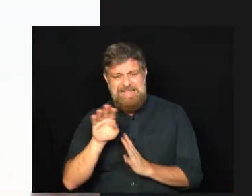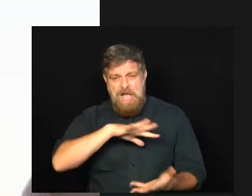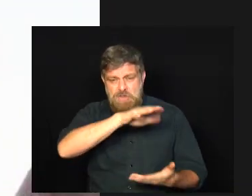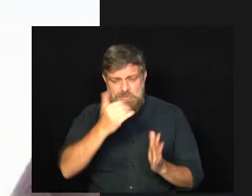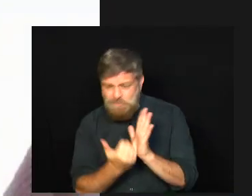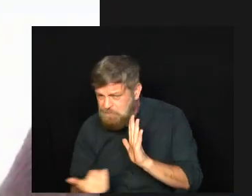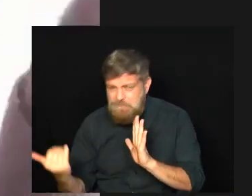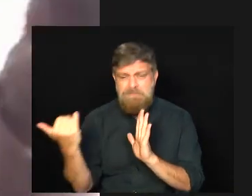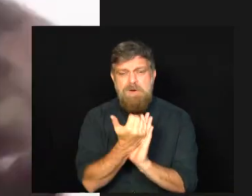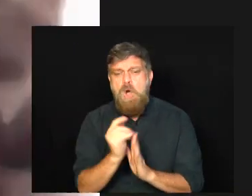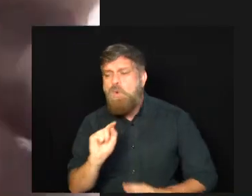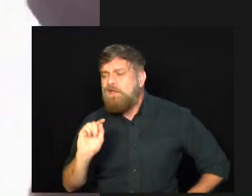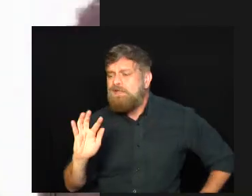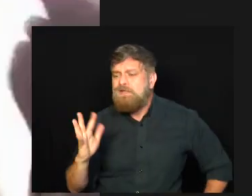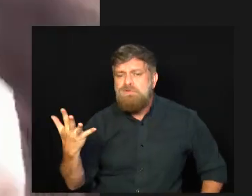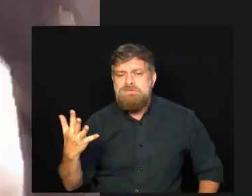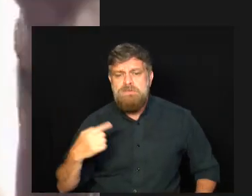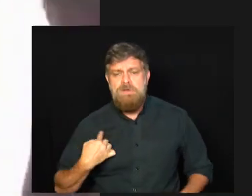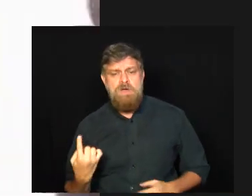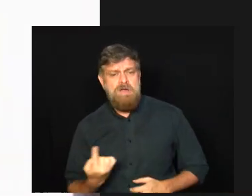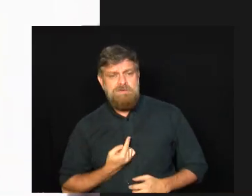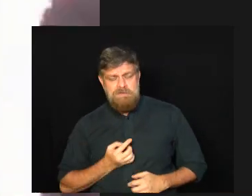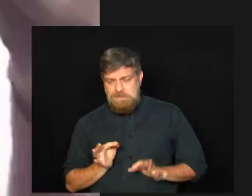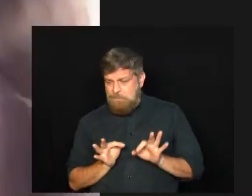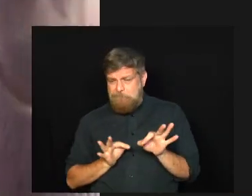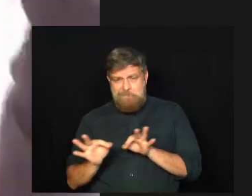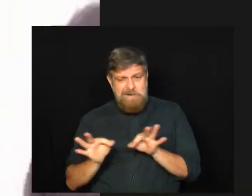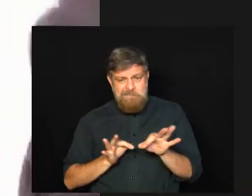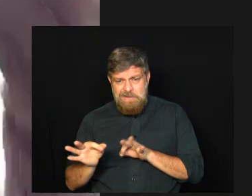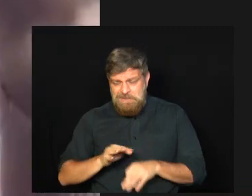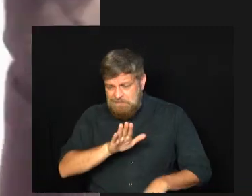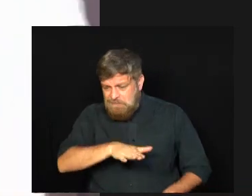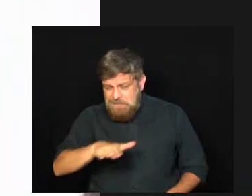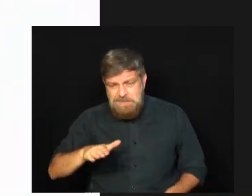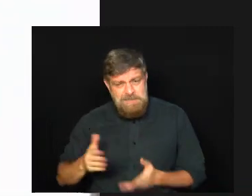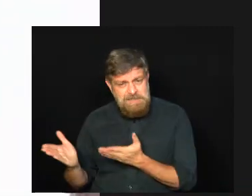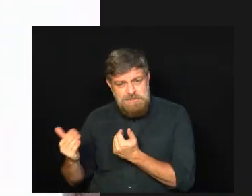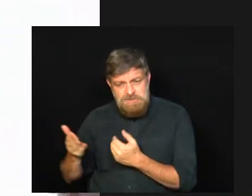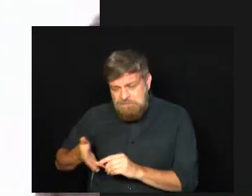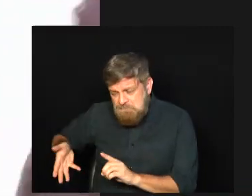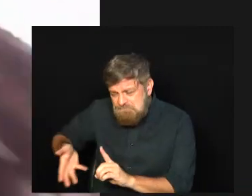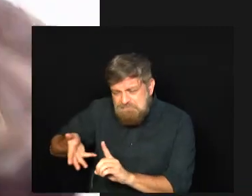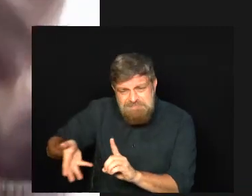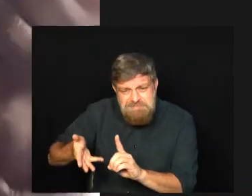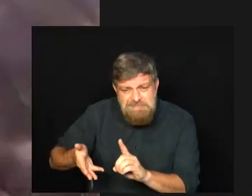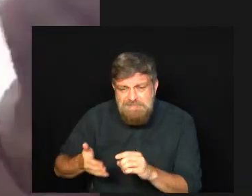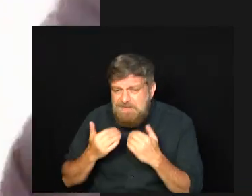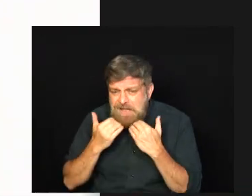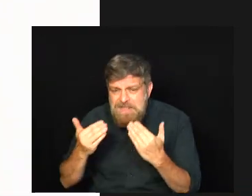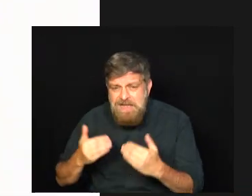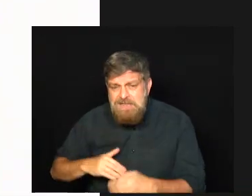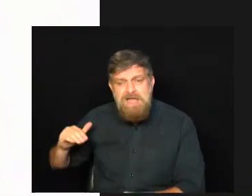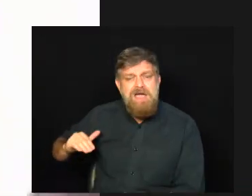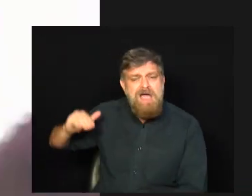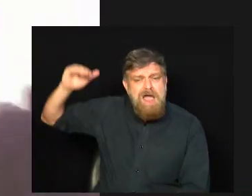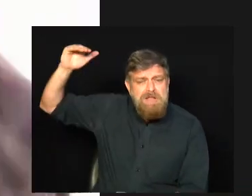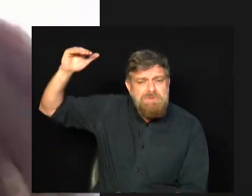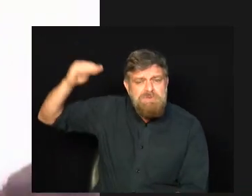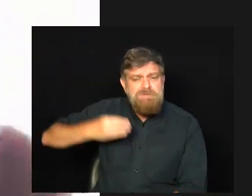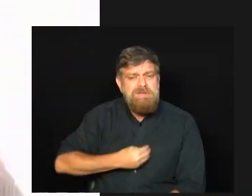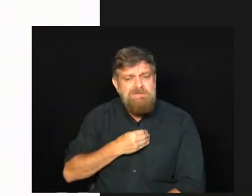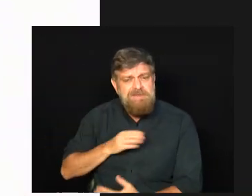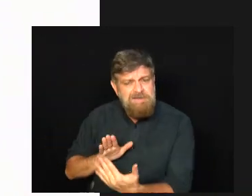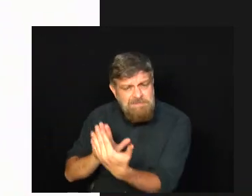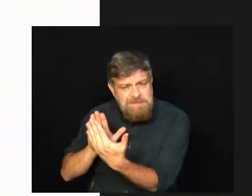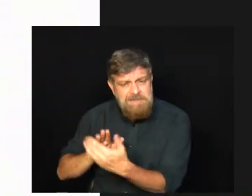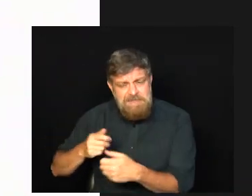acontecendo? Nós não estamos preparando nem crianças e nem jovens para a vida adulta, que